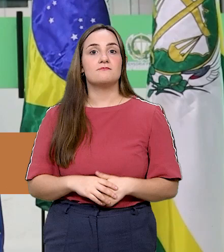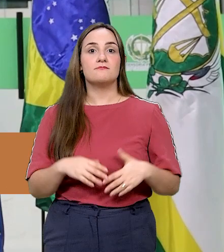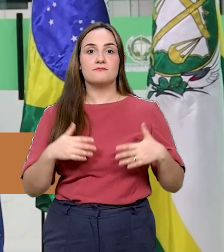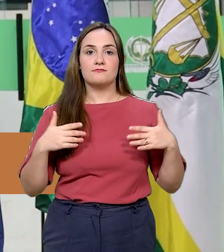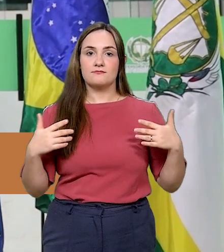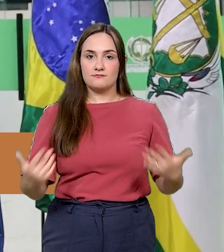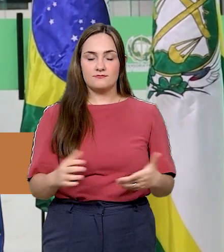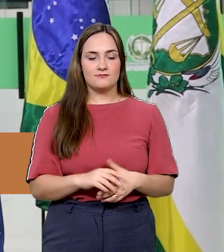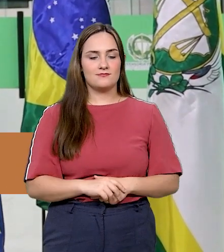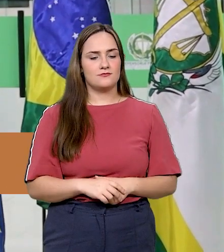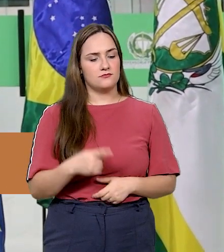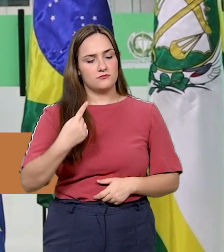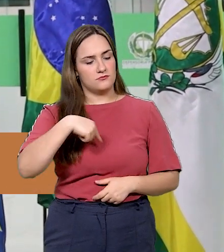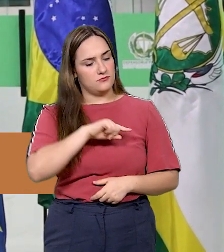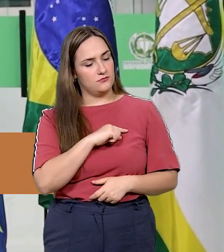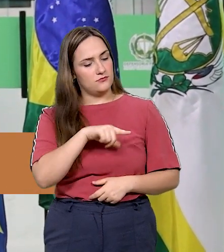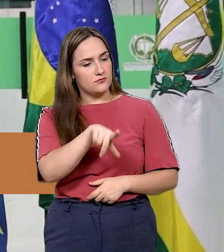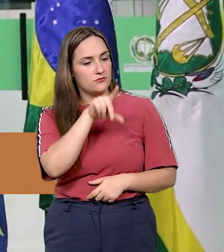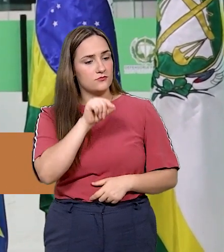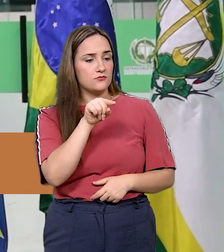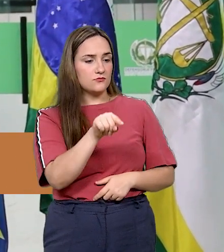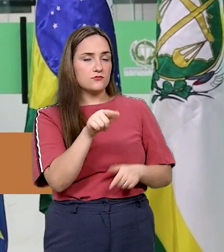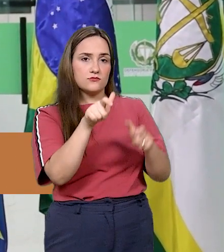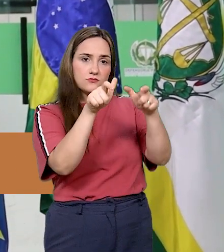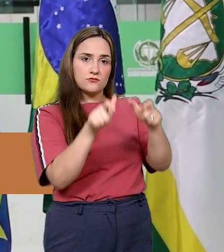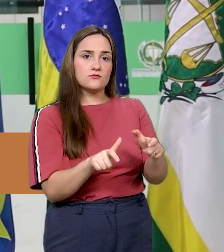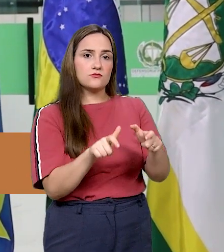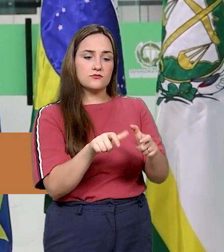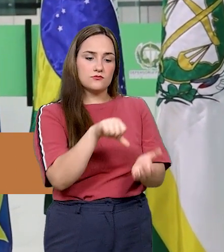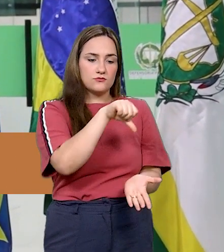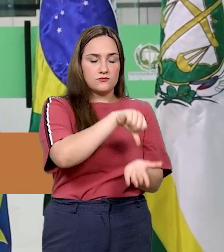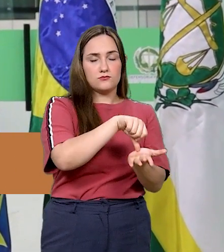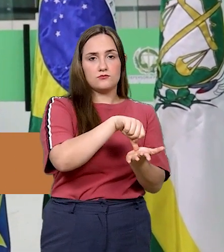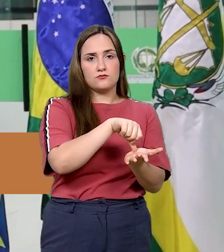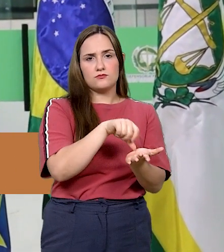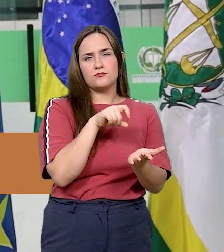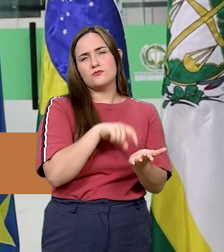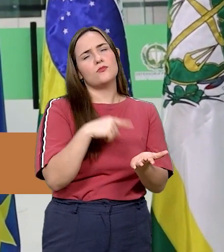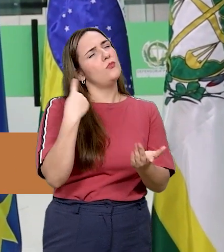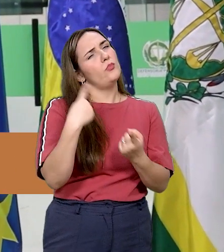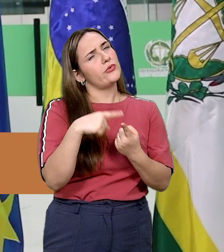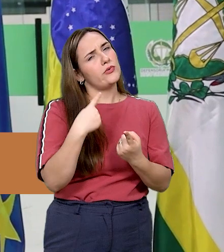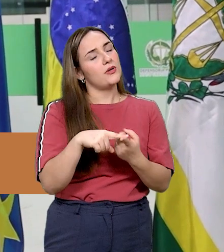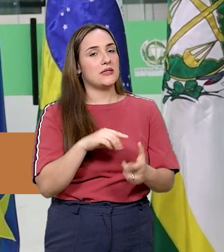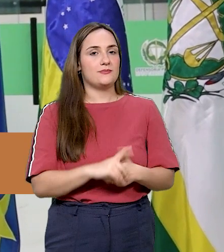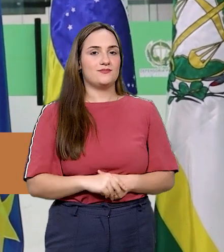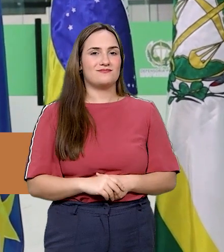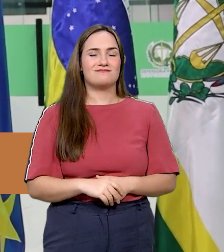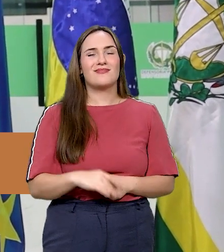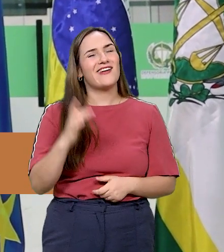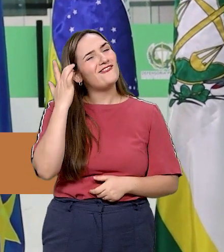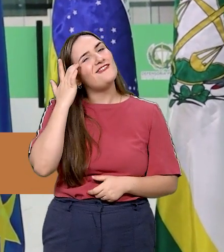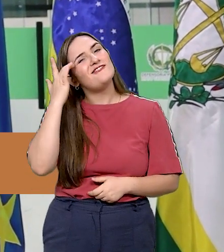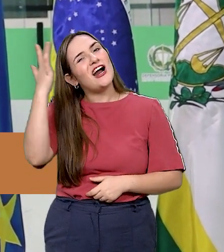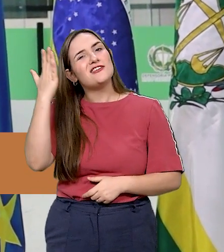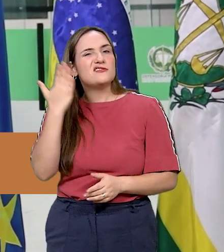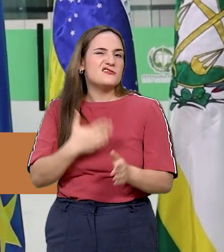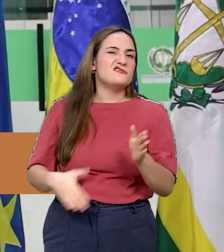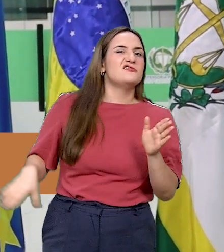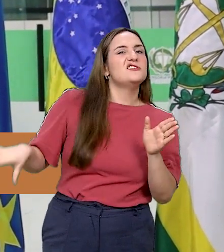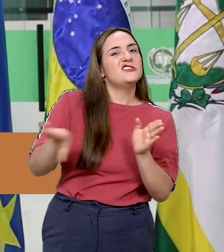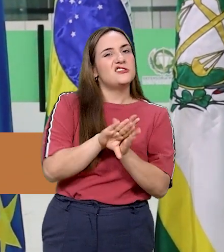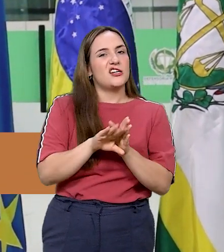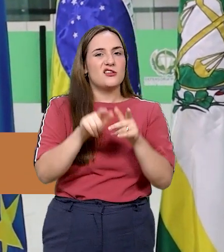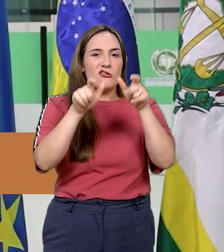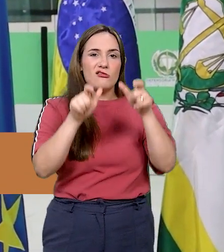A escolha que fizemos dessa unidade, ela leva em consideração a comodidade e a